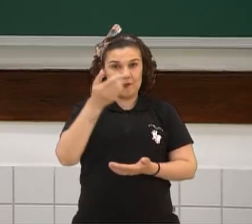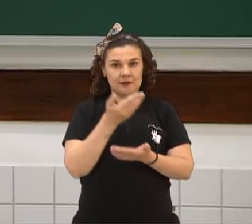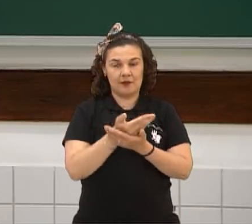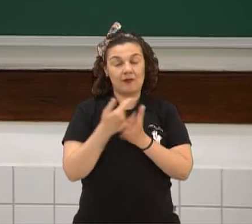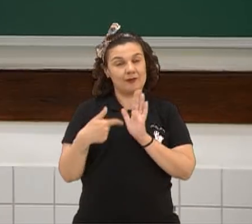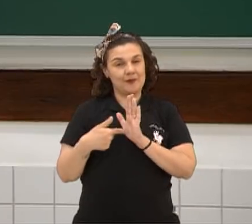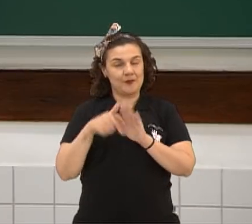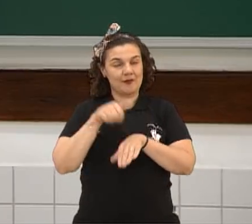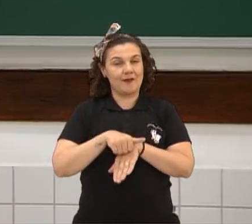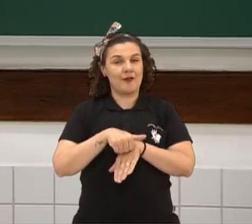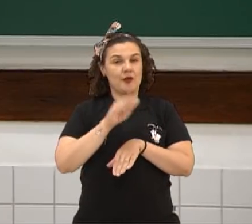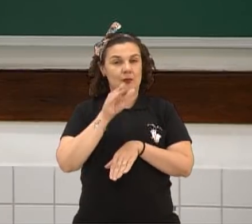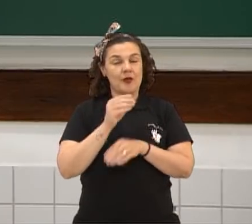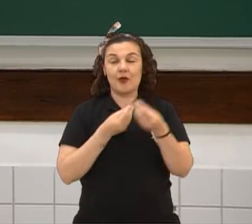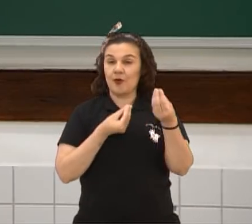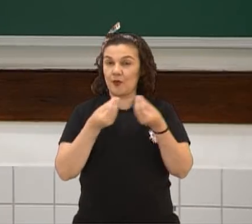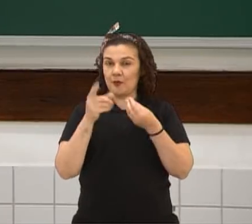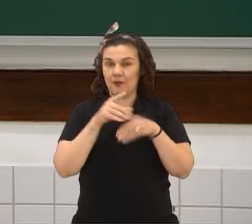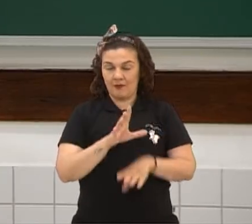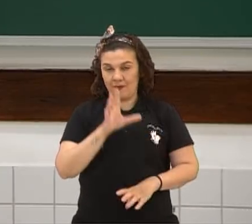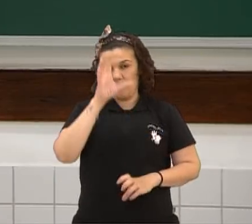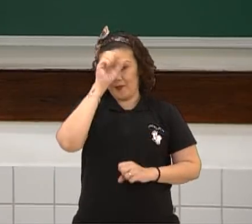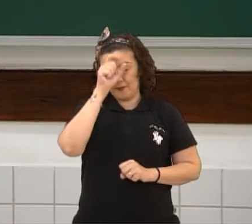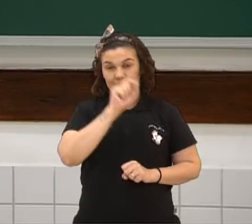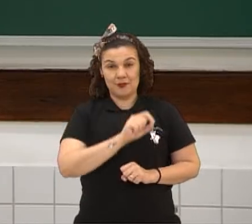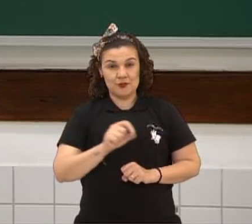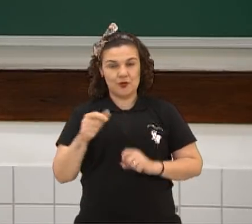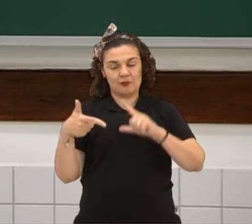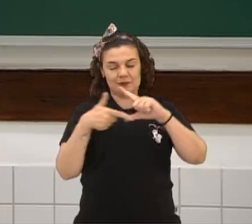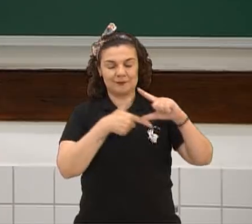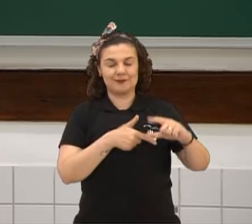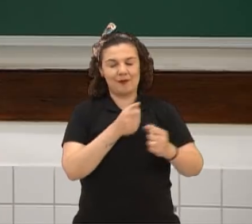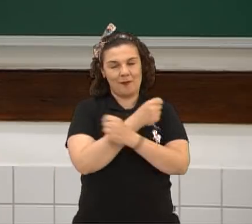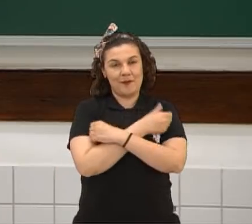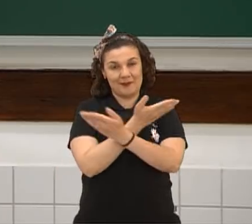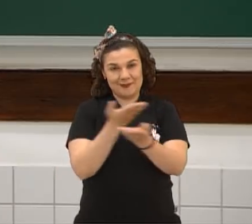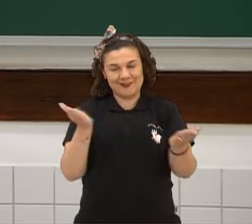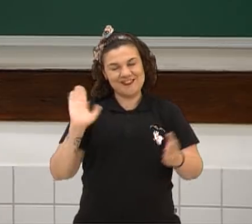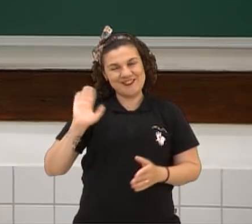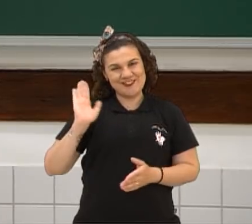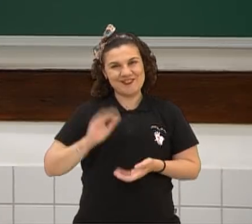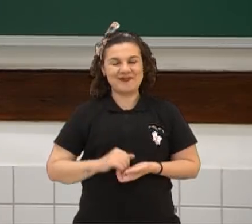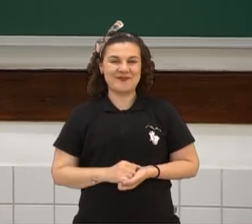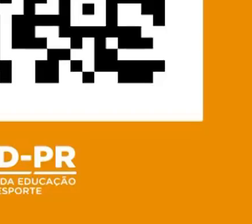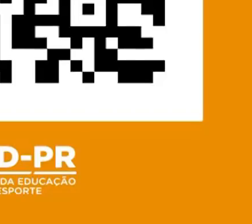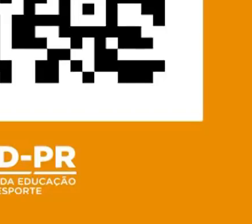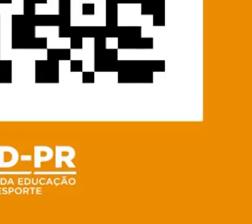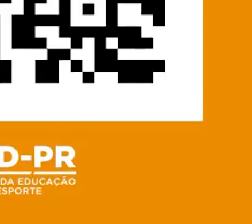retratando ainda mais, aprofundando ainda mais o conhecimento nas histórias em quadrinhos. Forte abraço a todos e até lá. Tchau, tchau.